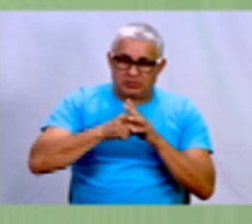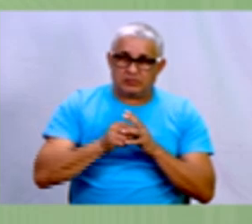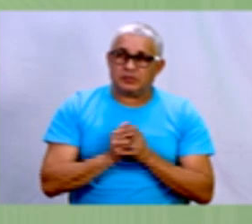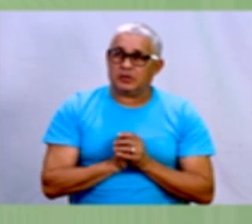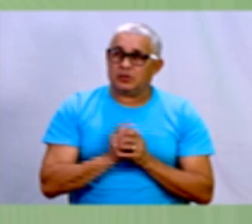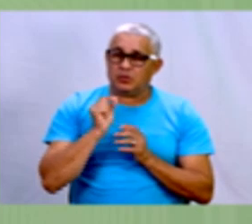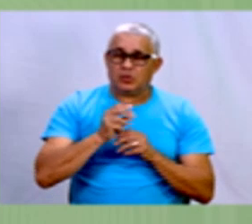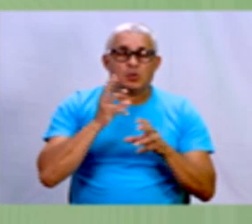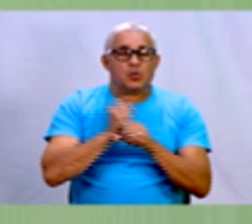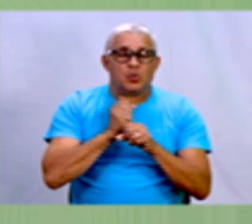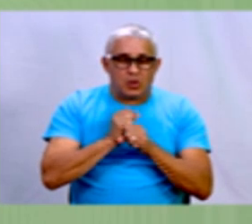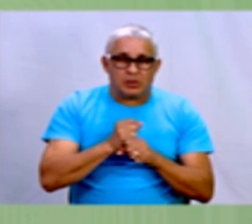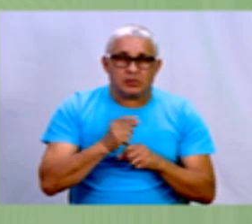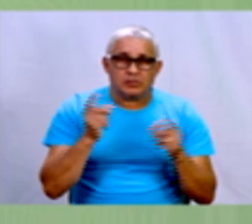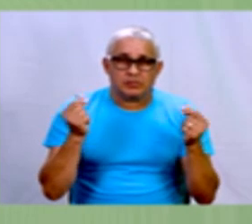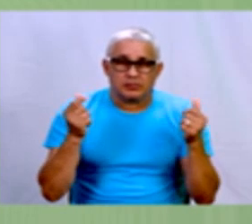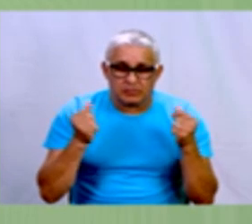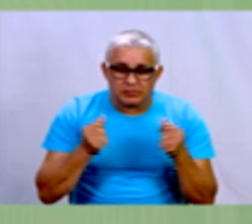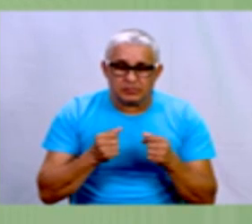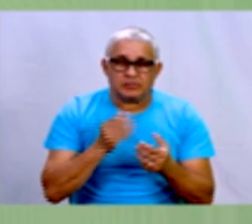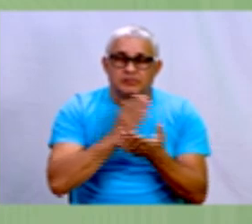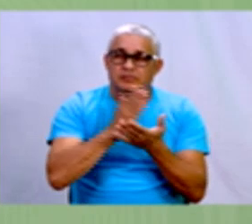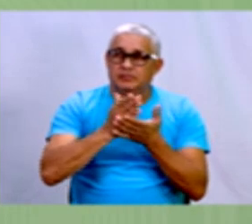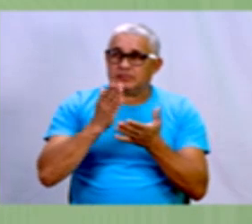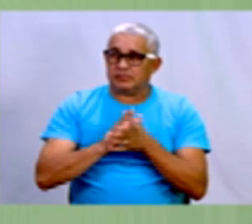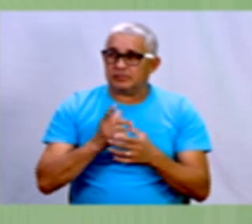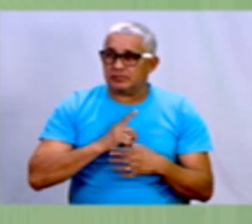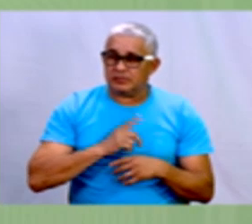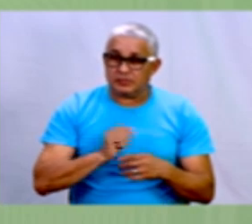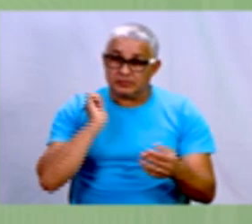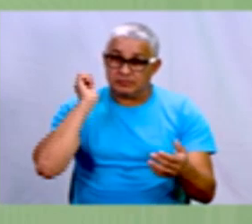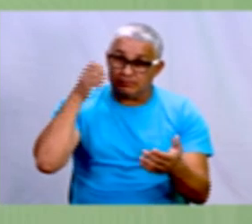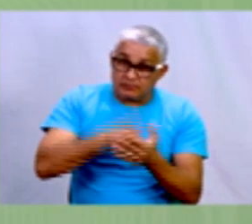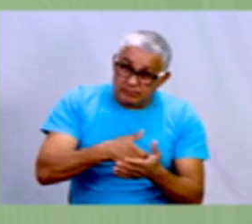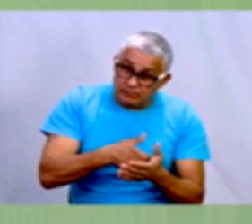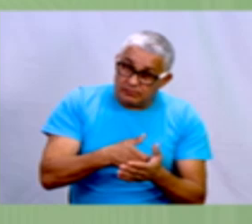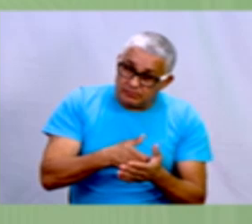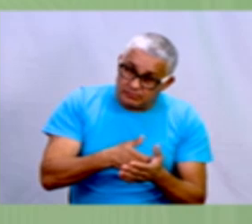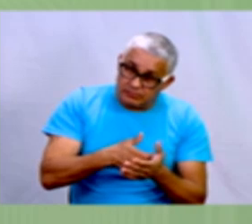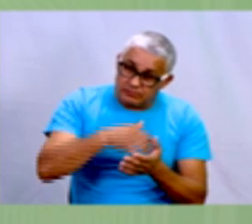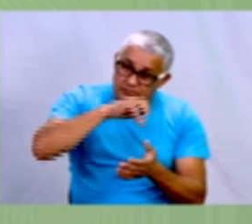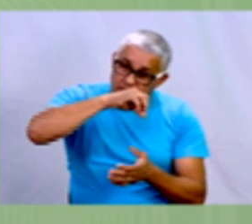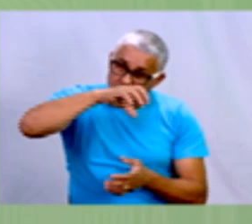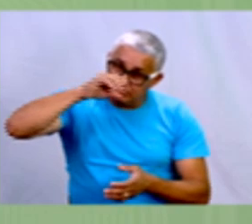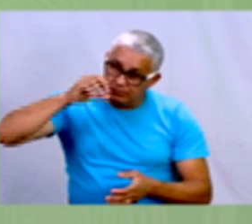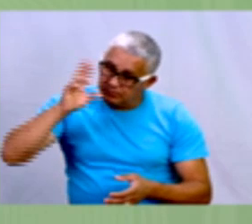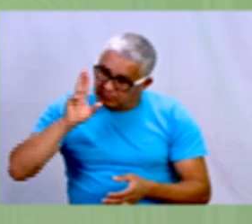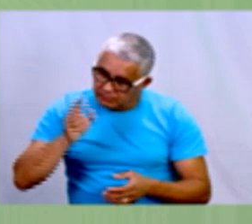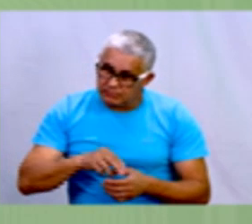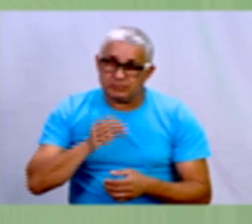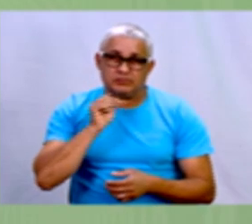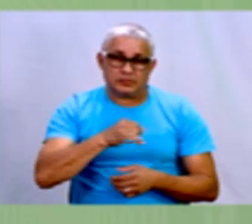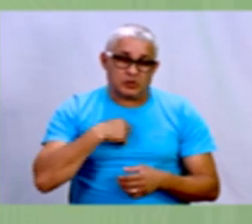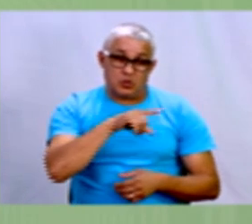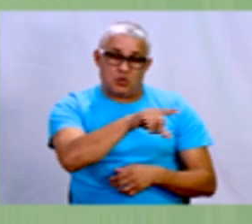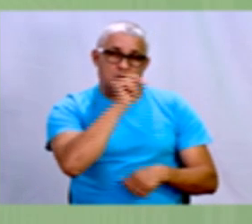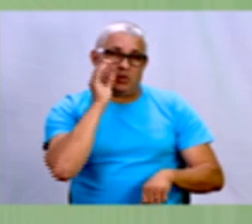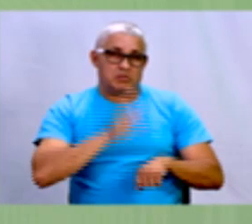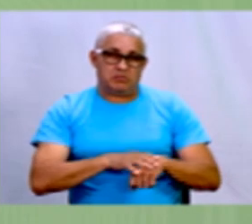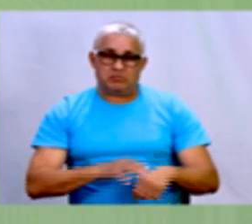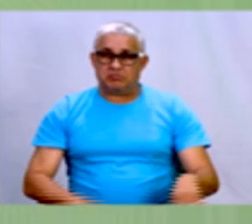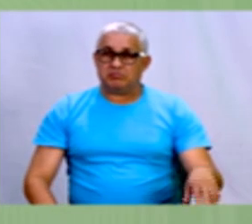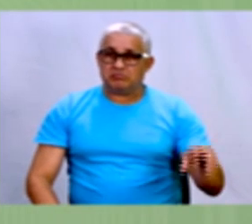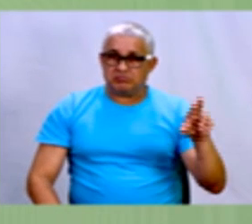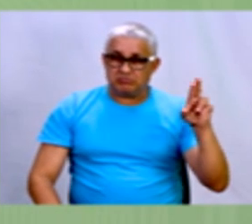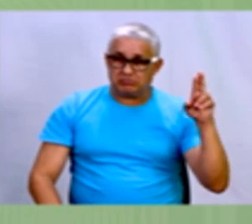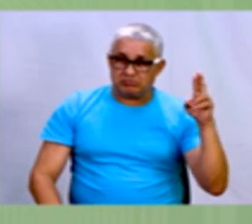informações, calcule o valor das prestações. Então, à vista, o televisor custa R$900. Se eu optei por parcelar, a